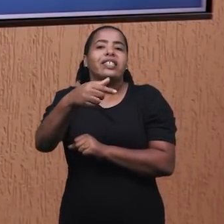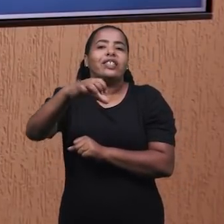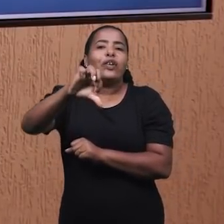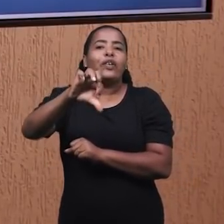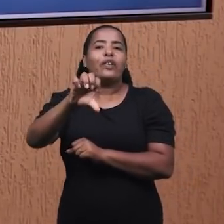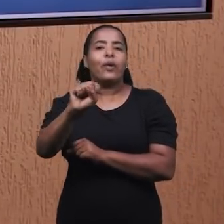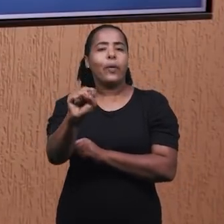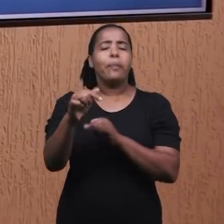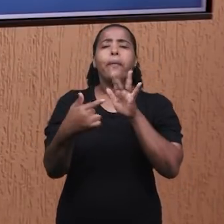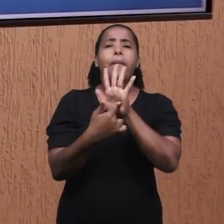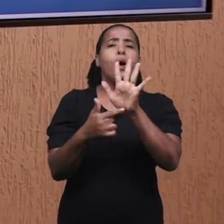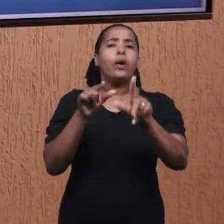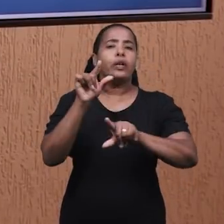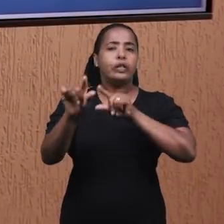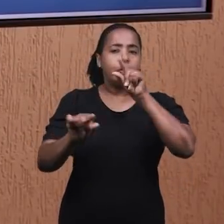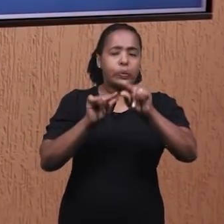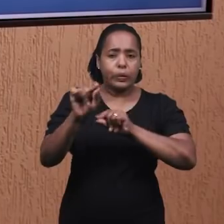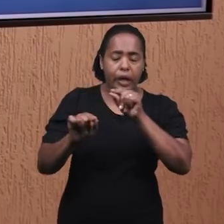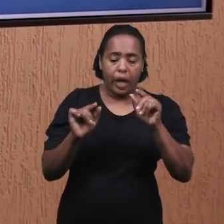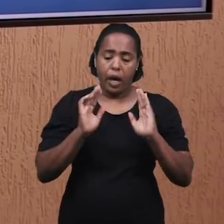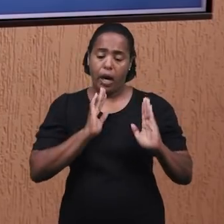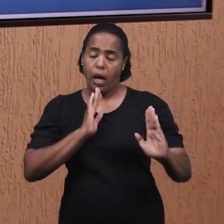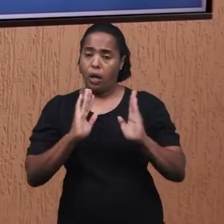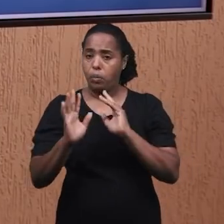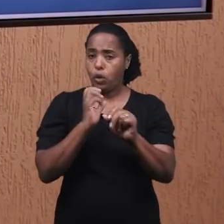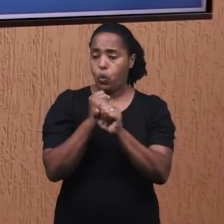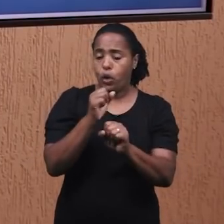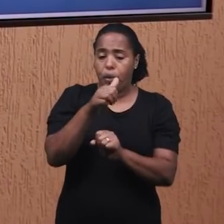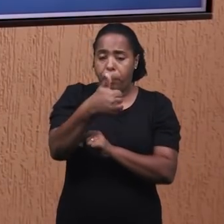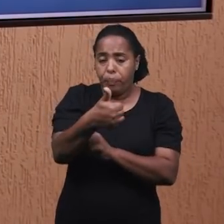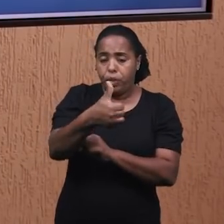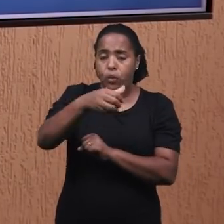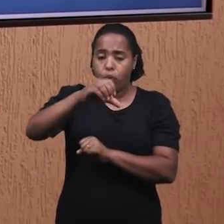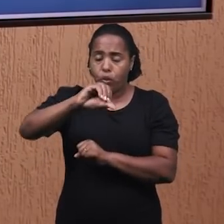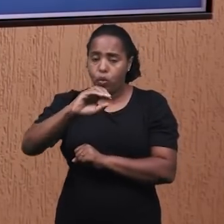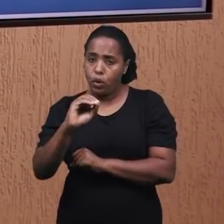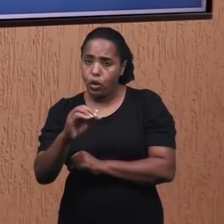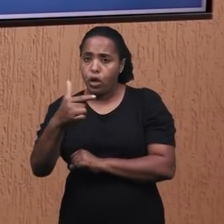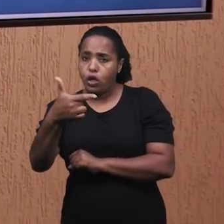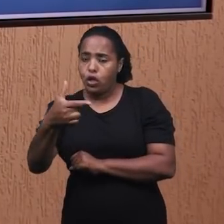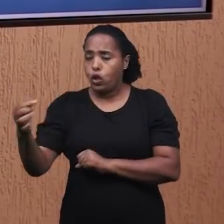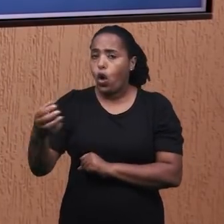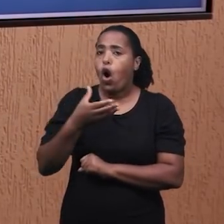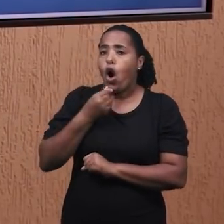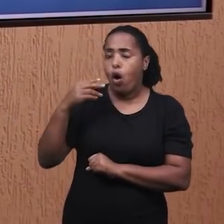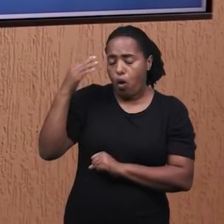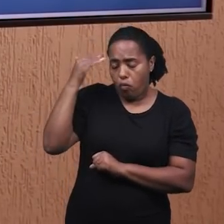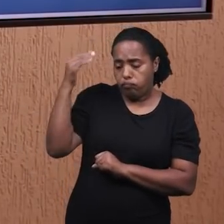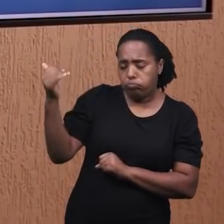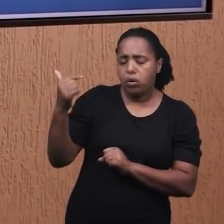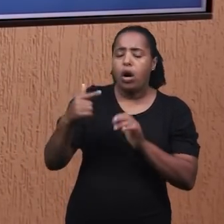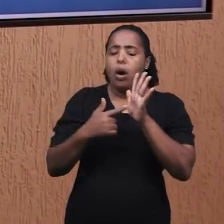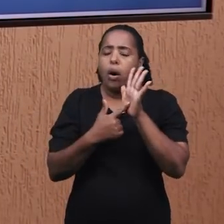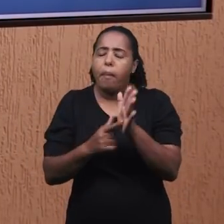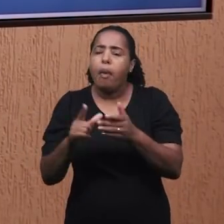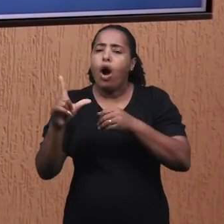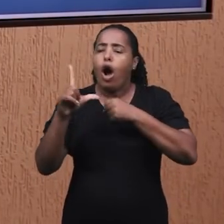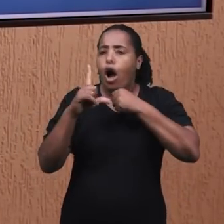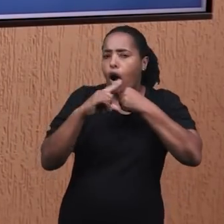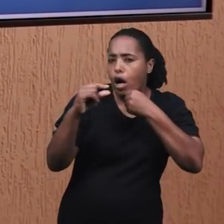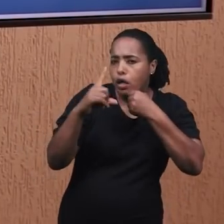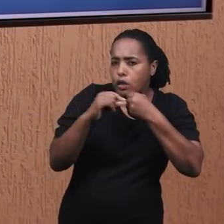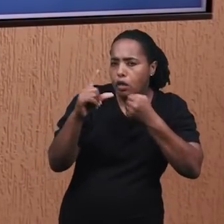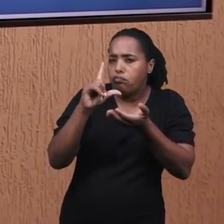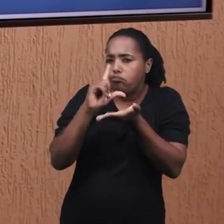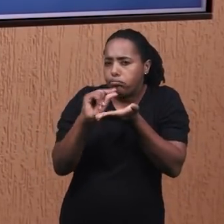1798. Quando em 1902 Still ele faz um artigo. Esse artigo dele